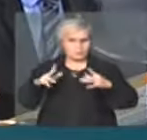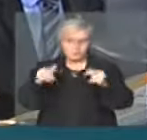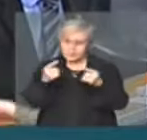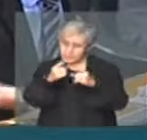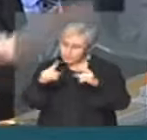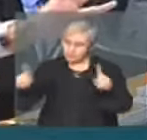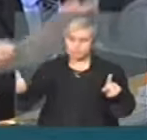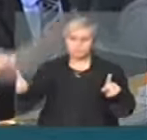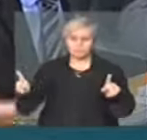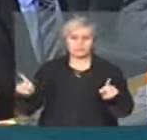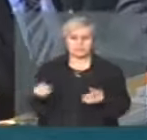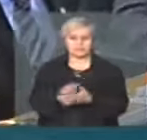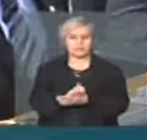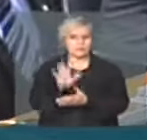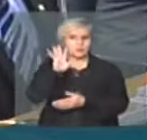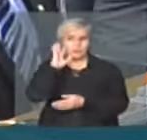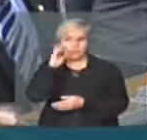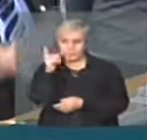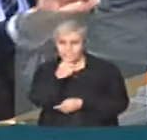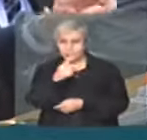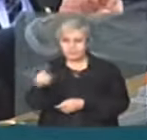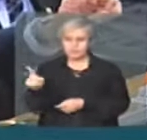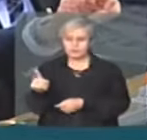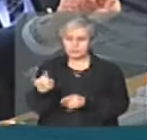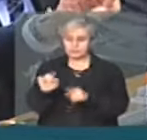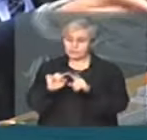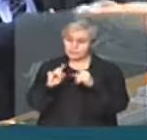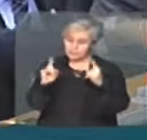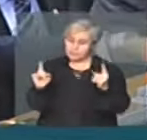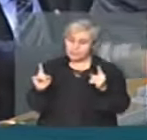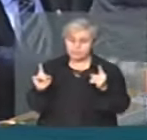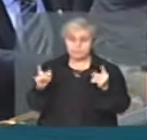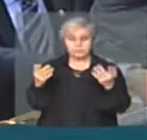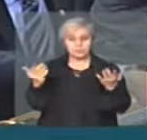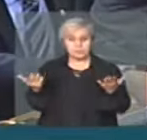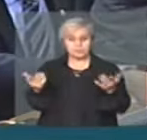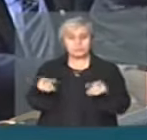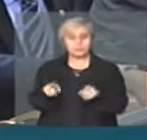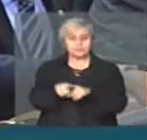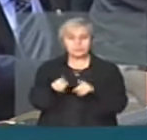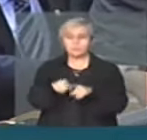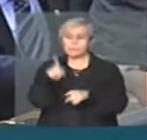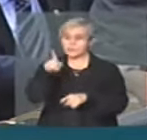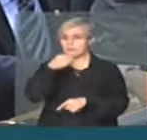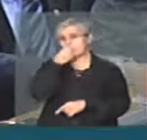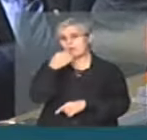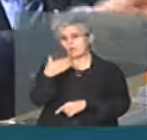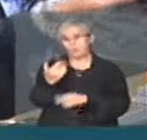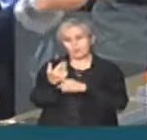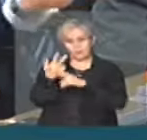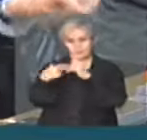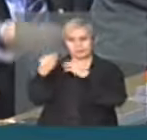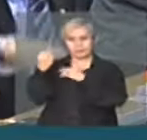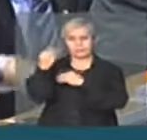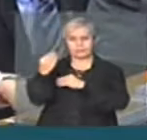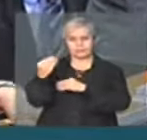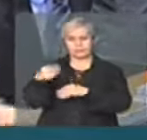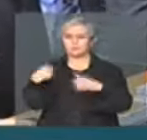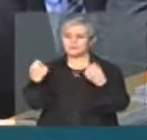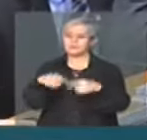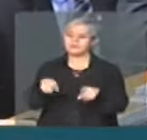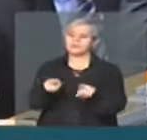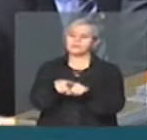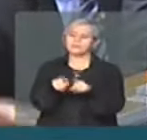é a solução de todos os problemas, mas é também um grande passo. Nós precisamos